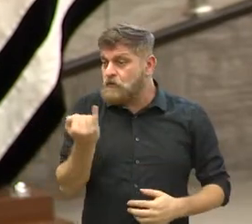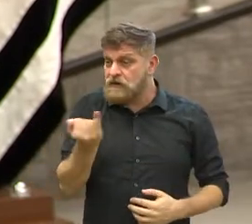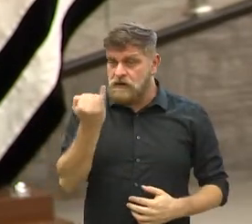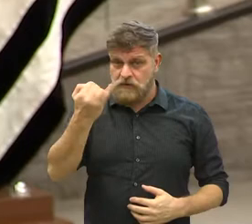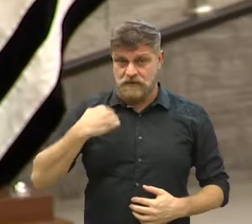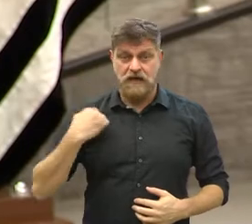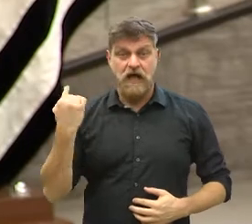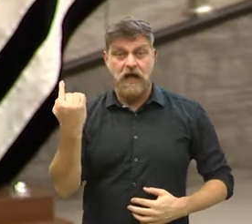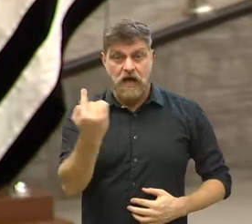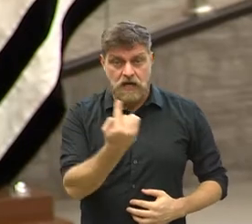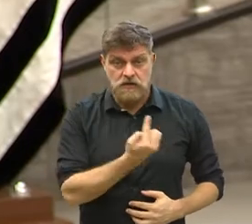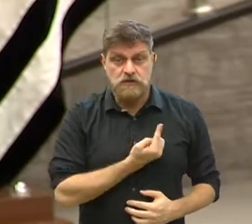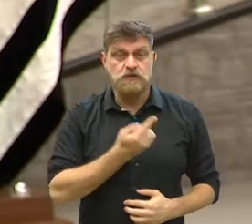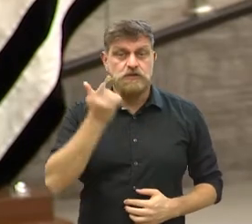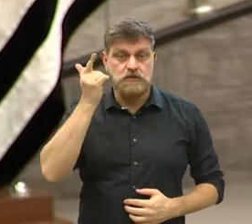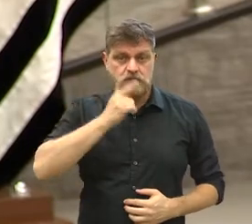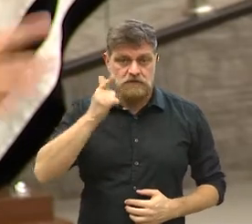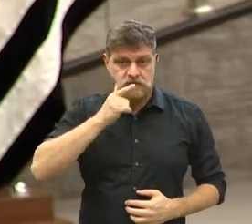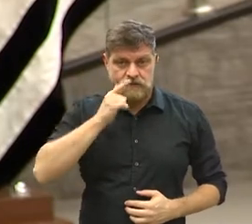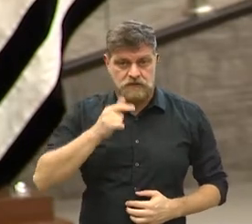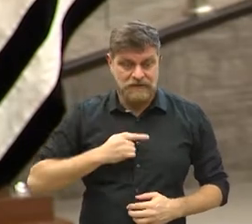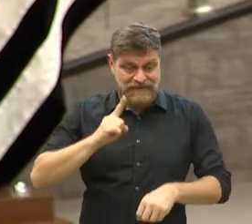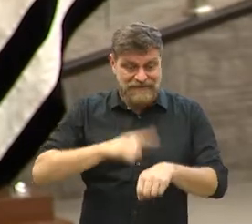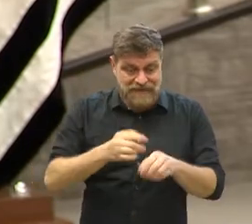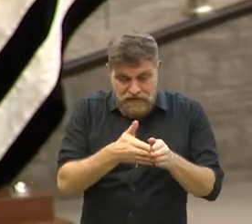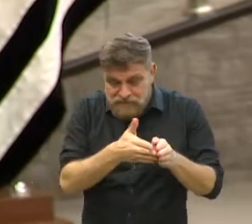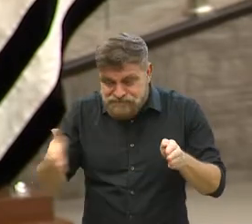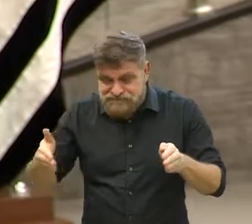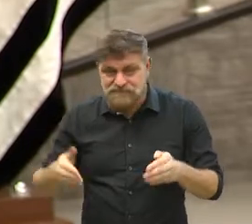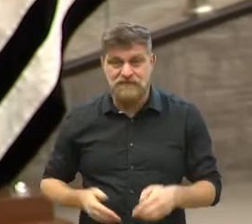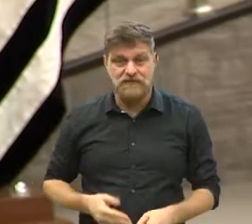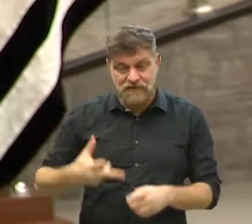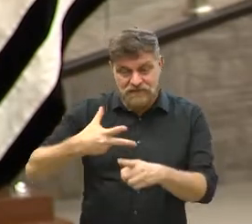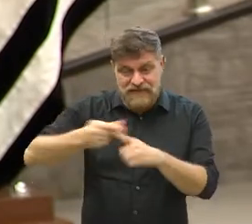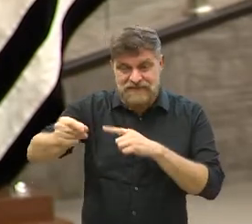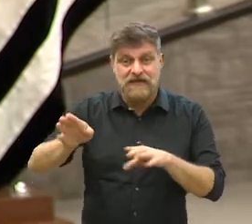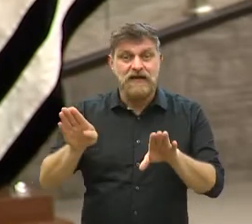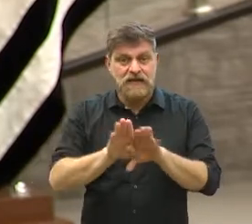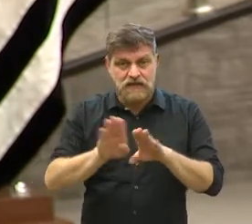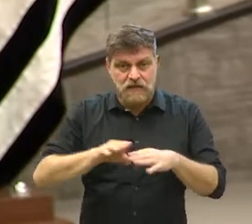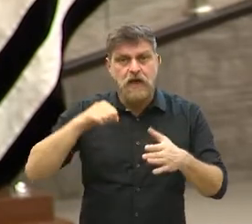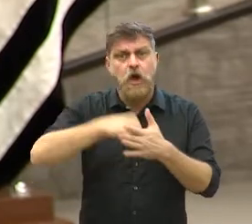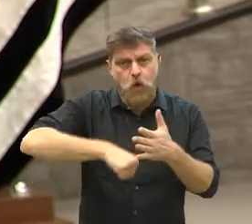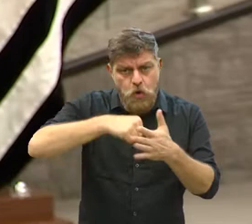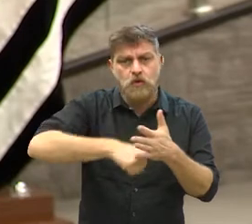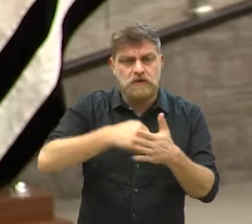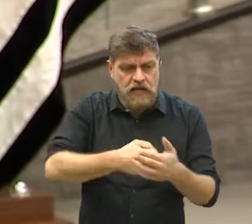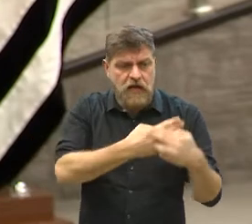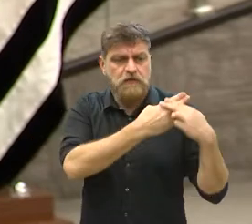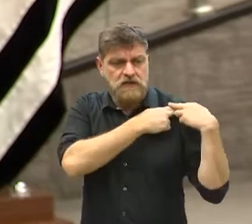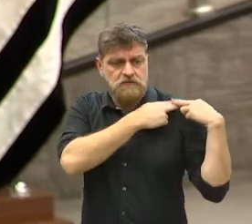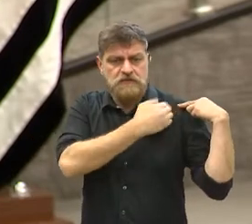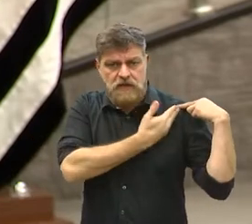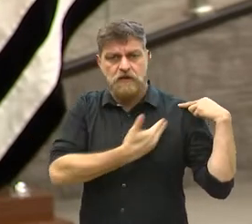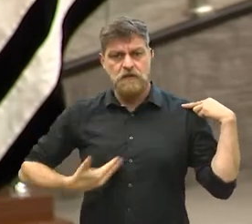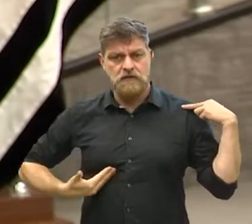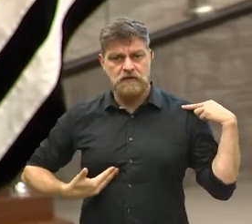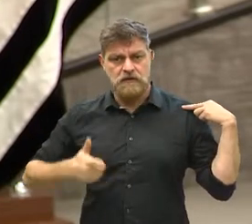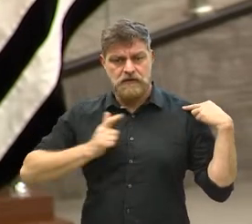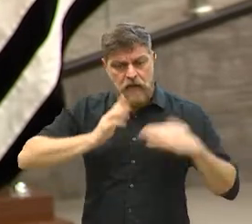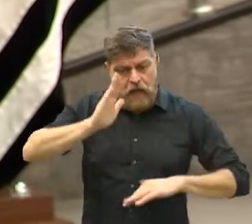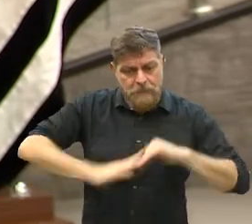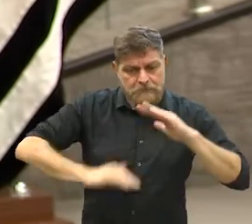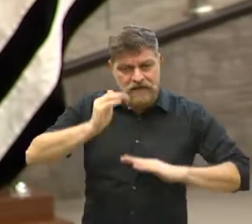para que a gente possa passar por esse momento é o momento também de cobrar das autoridades que de